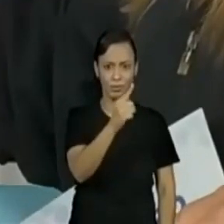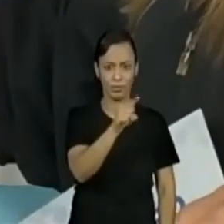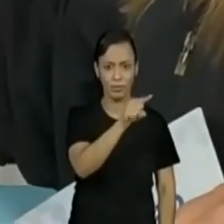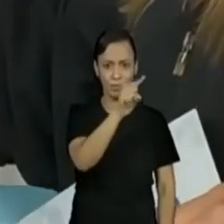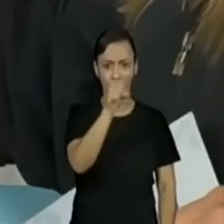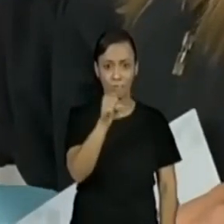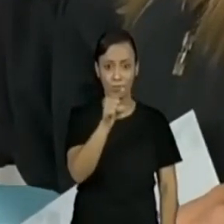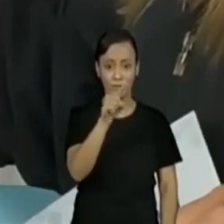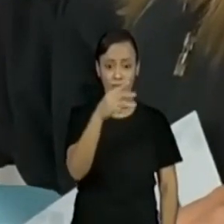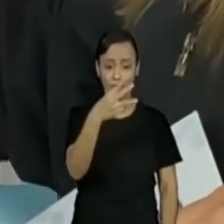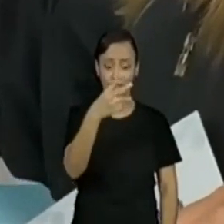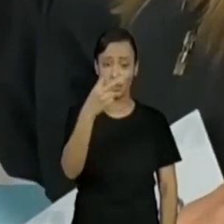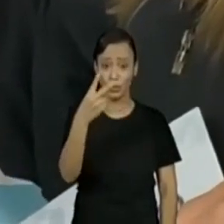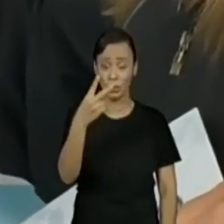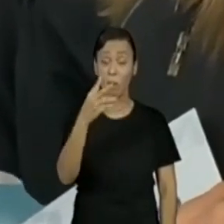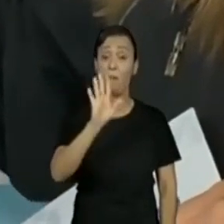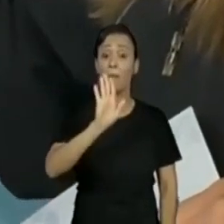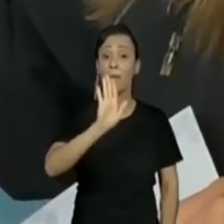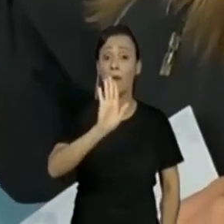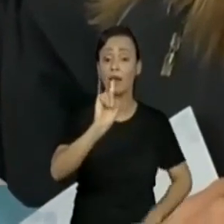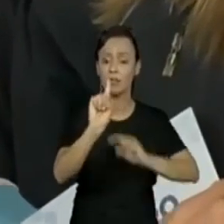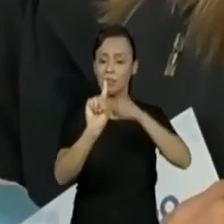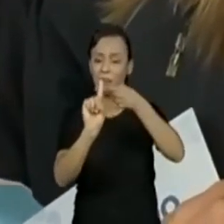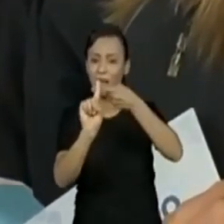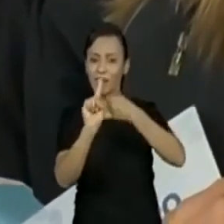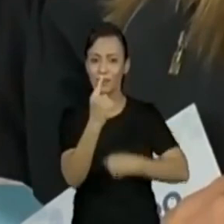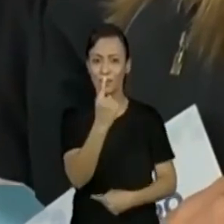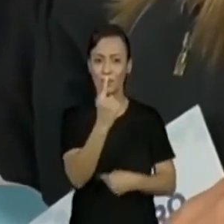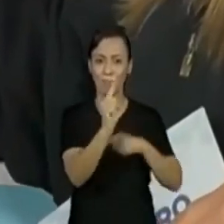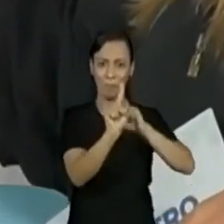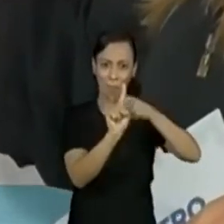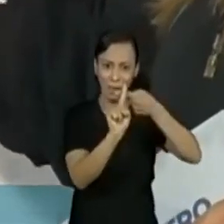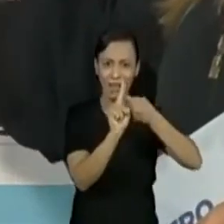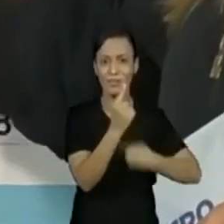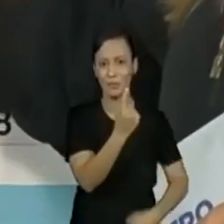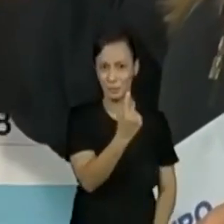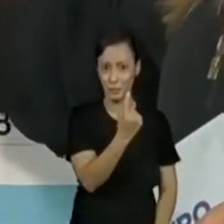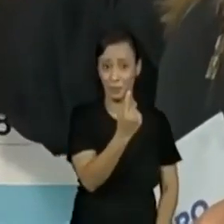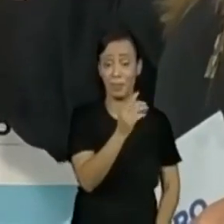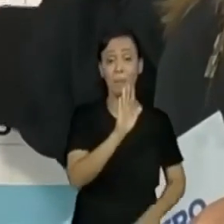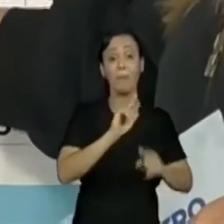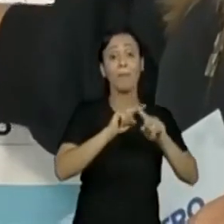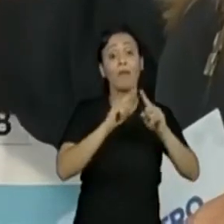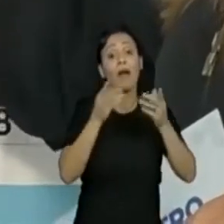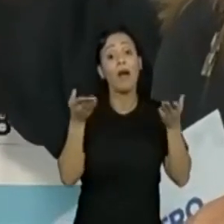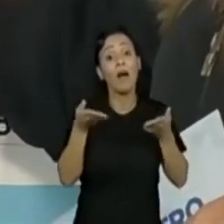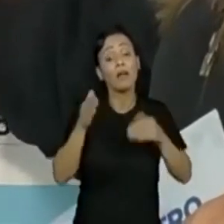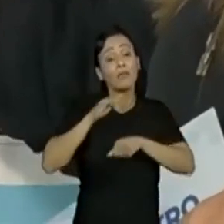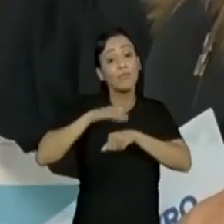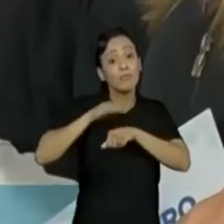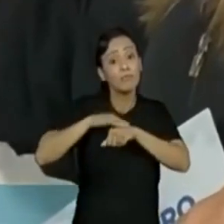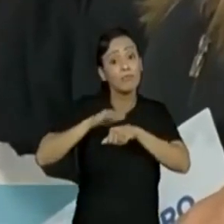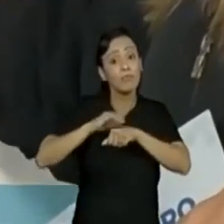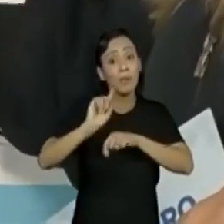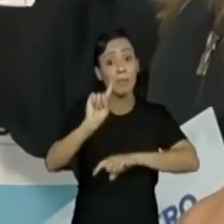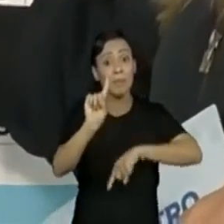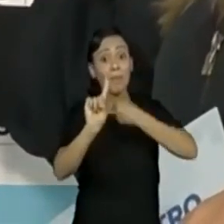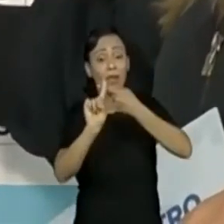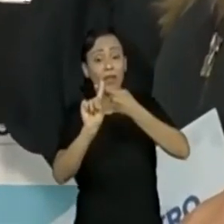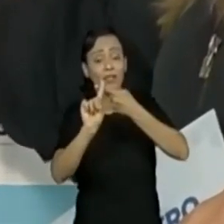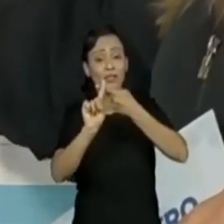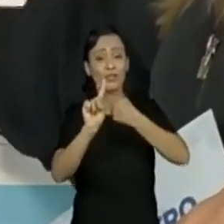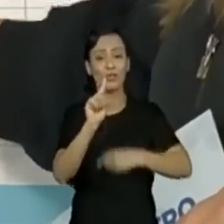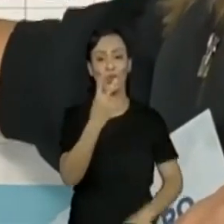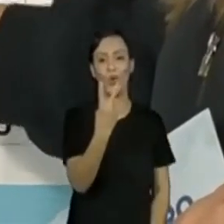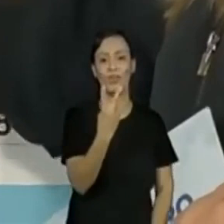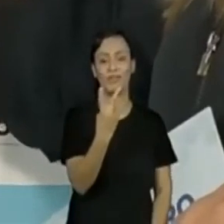eu estou contando de 2 em 2, então eu saio do 30 e vou direto para o 32. Olha, 1,